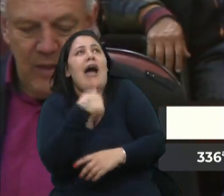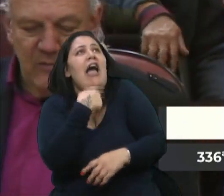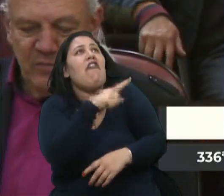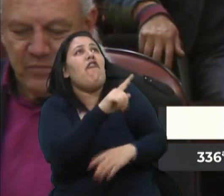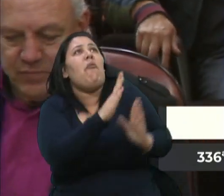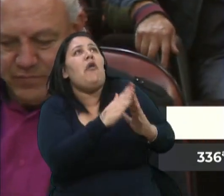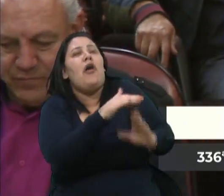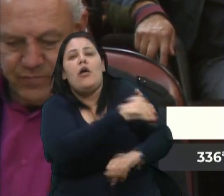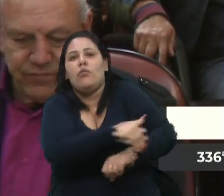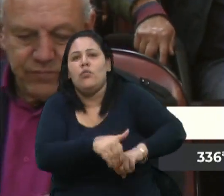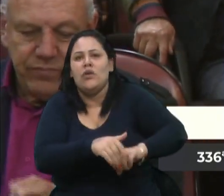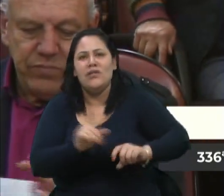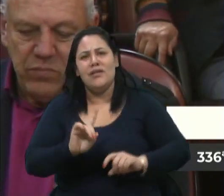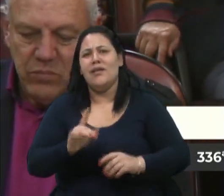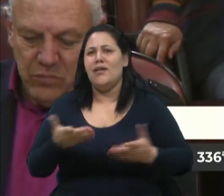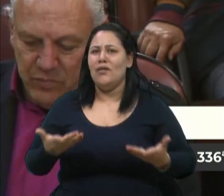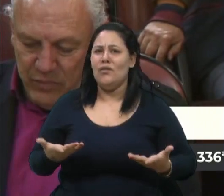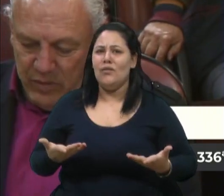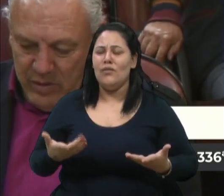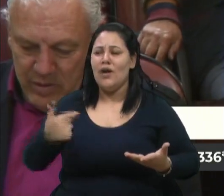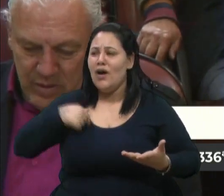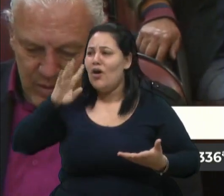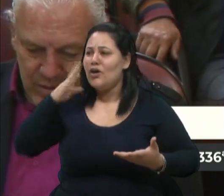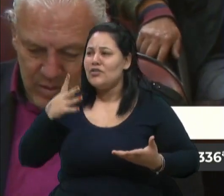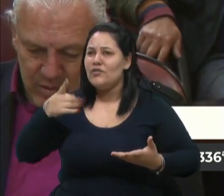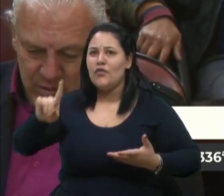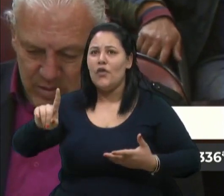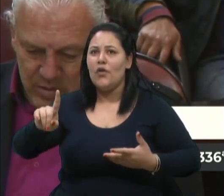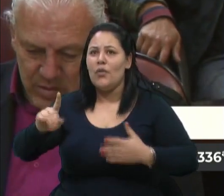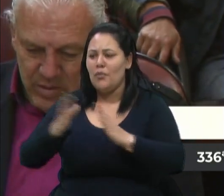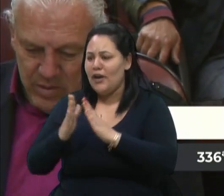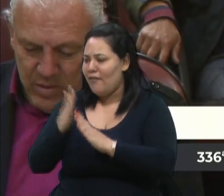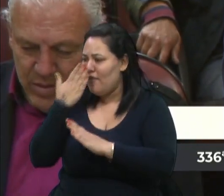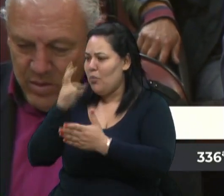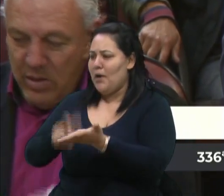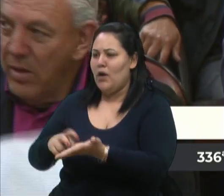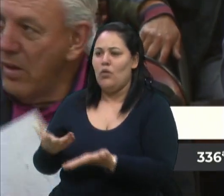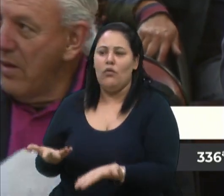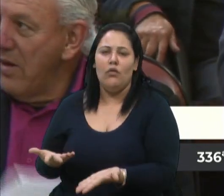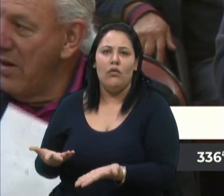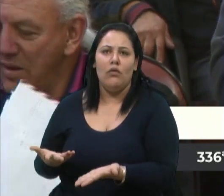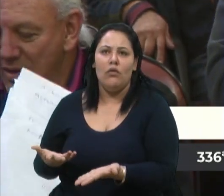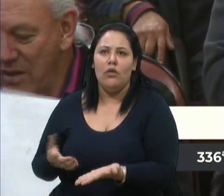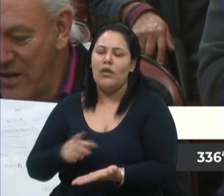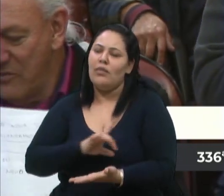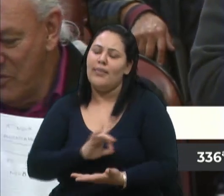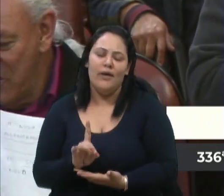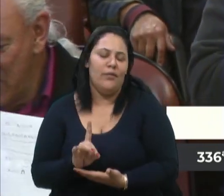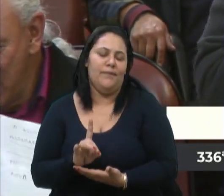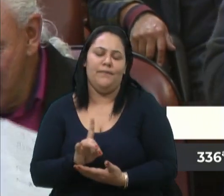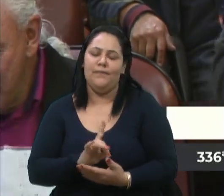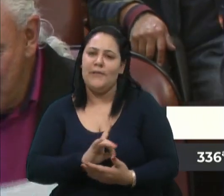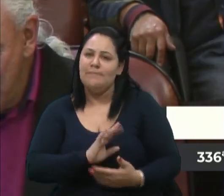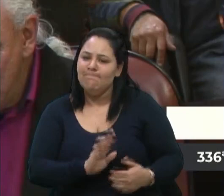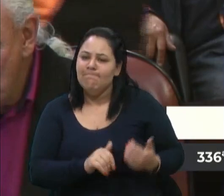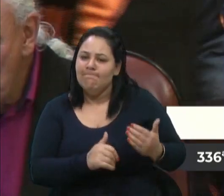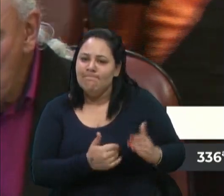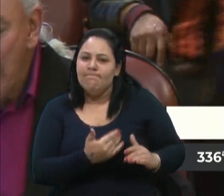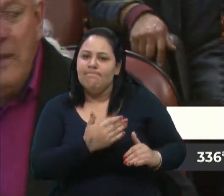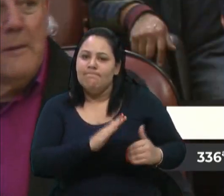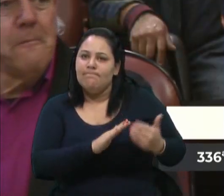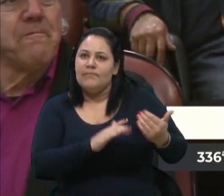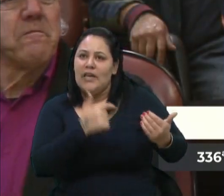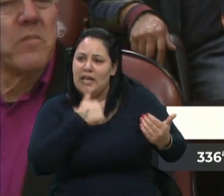na rua. Hoje eu resolvi, vou morar ali na frente do banco. É um processo, vereador. E aí eu